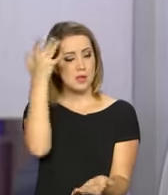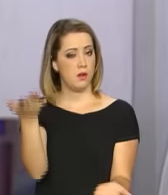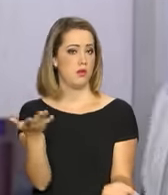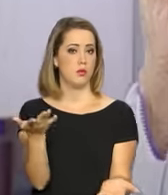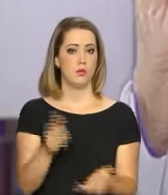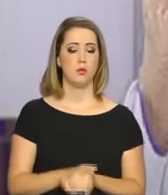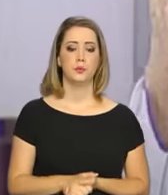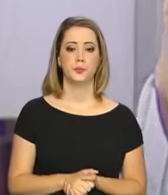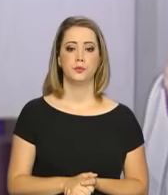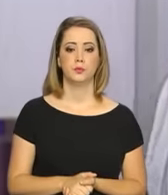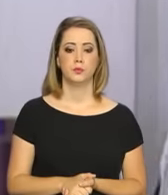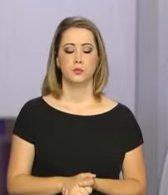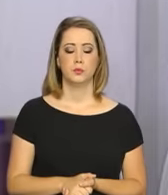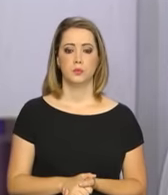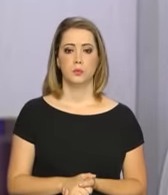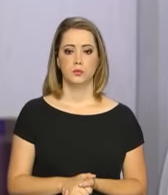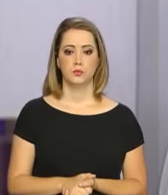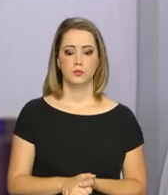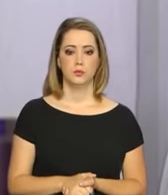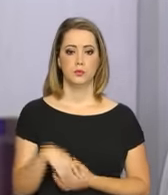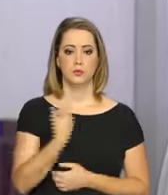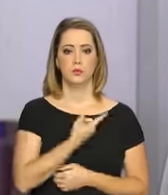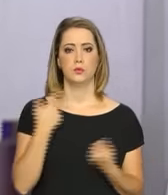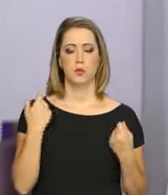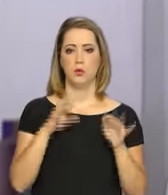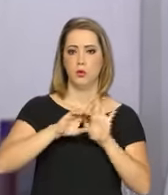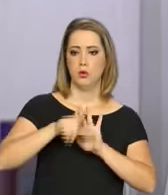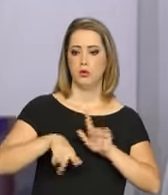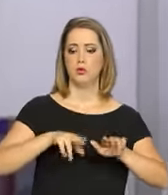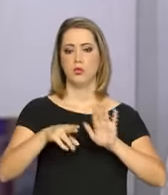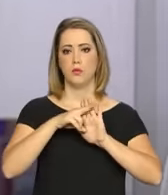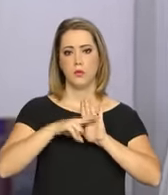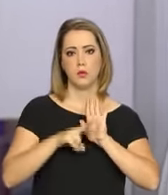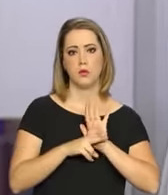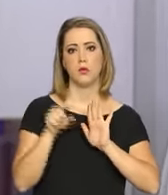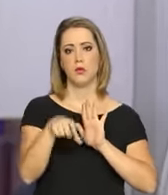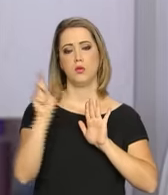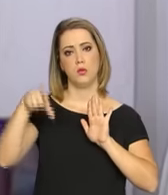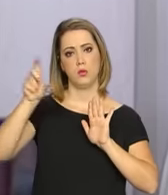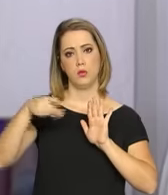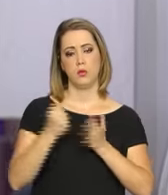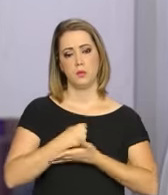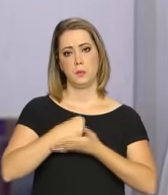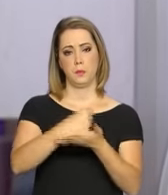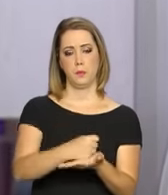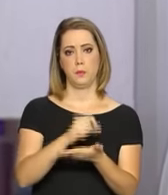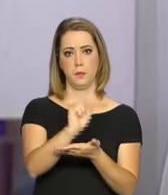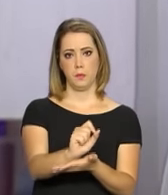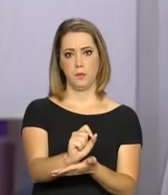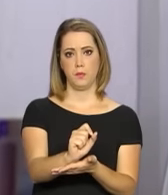primo lugar nós estamos tomando uma série de medidas visando que o cartão de crédito possa oferecer